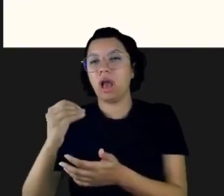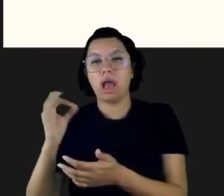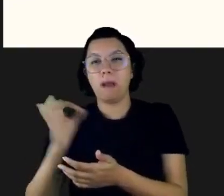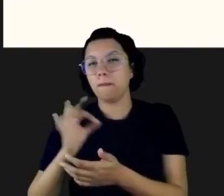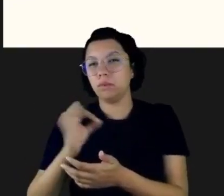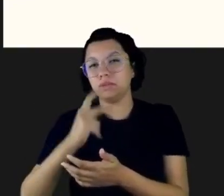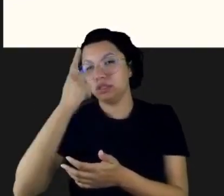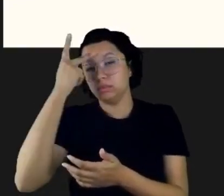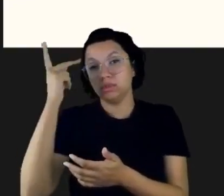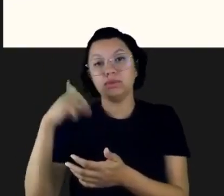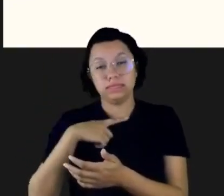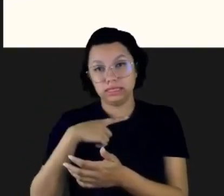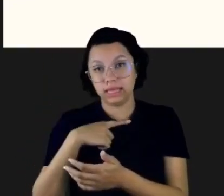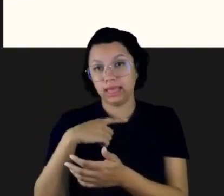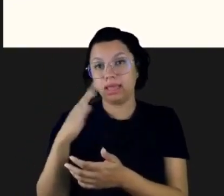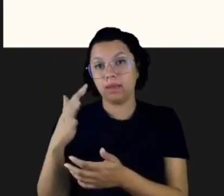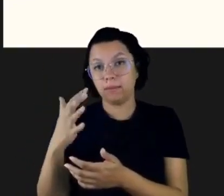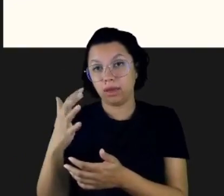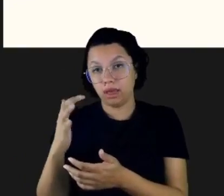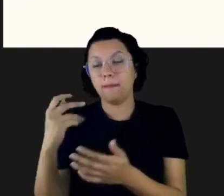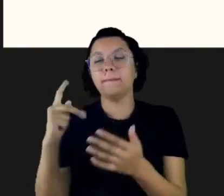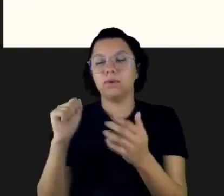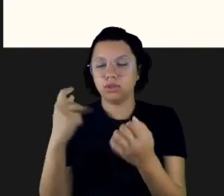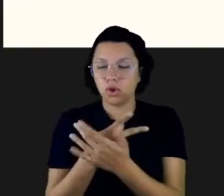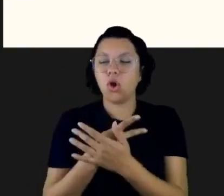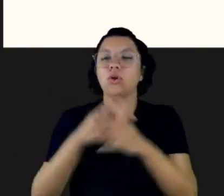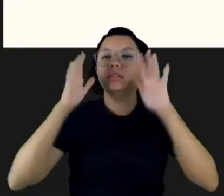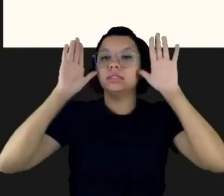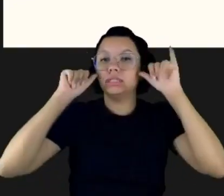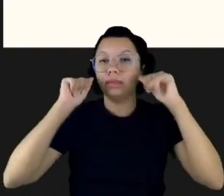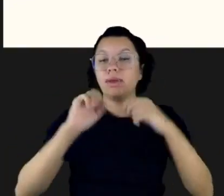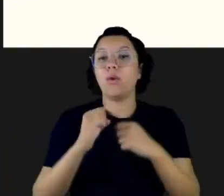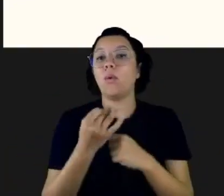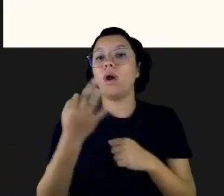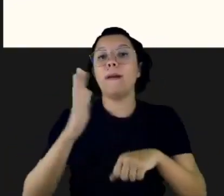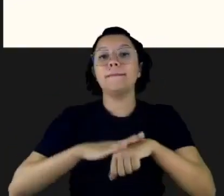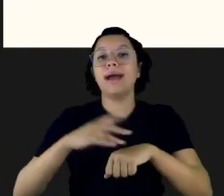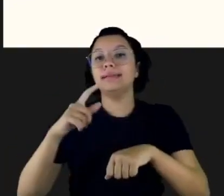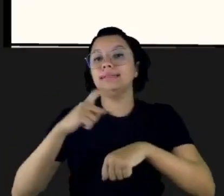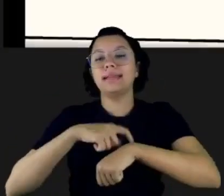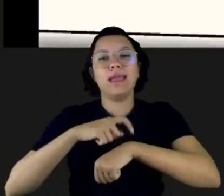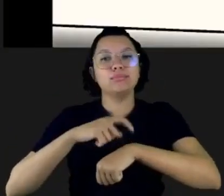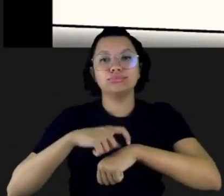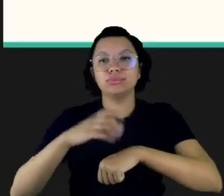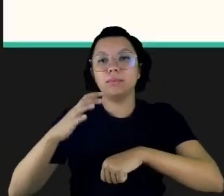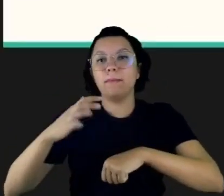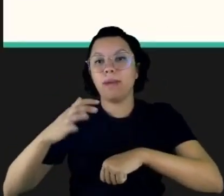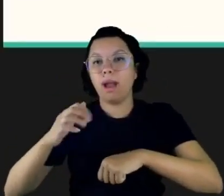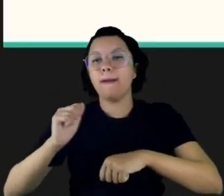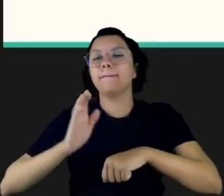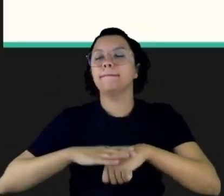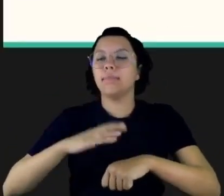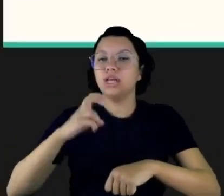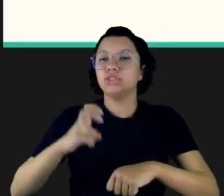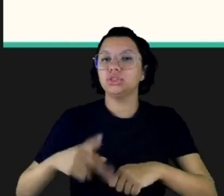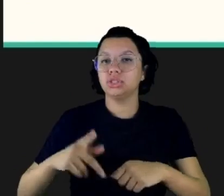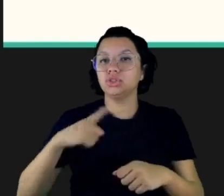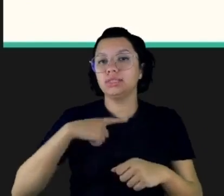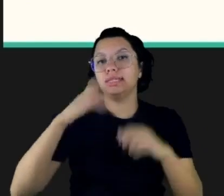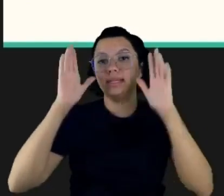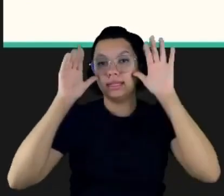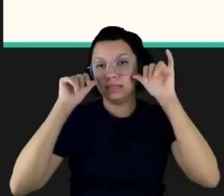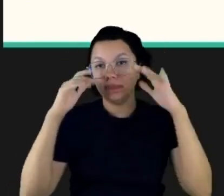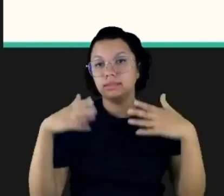com todos, mas é comum. Quanto mais tempo de Parkinson, mais chances de desenvolver a demência. Então, como é